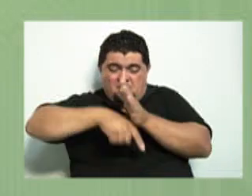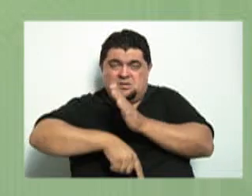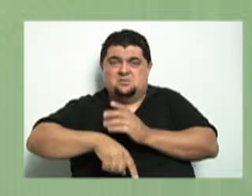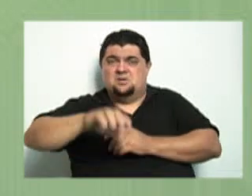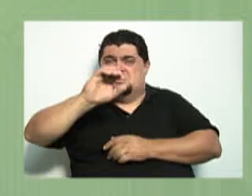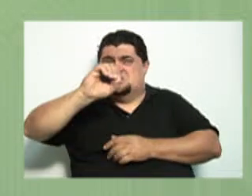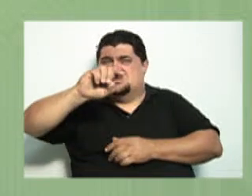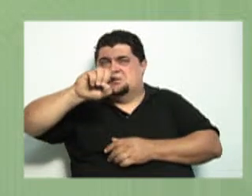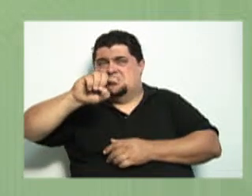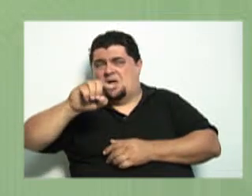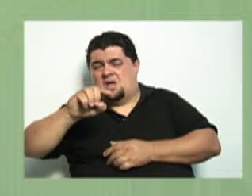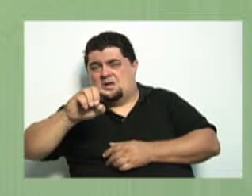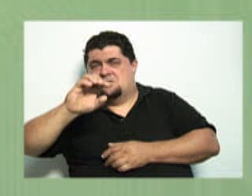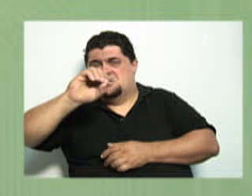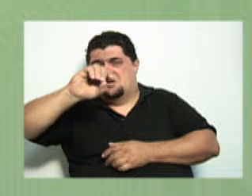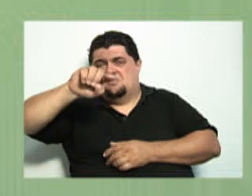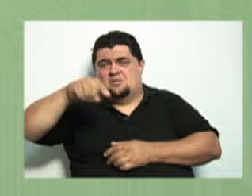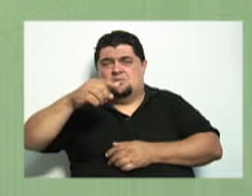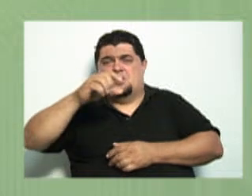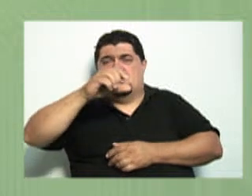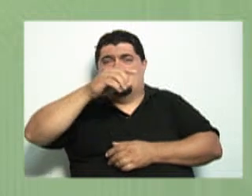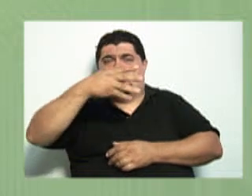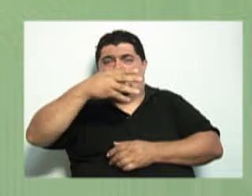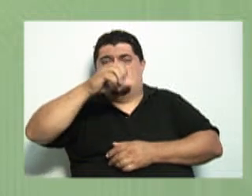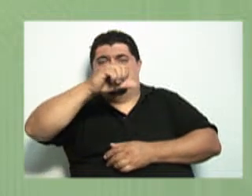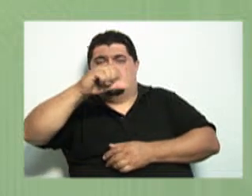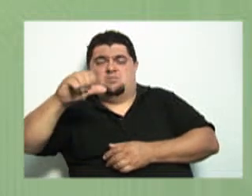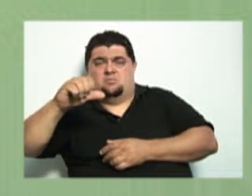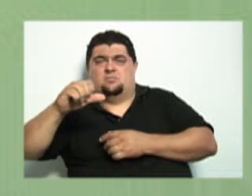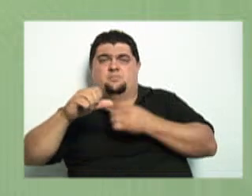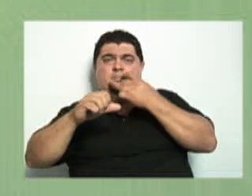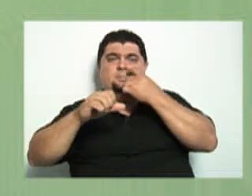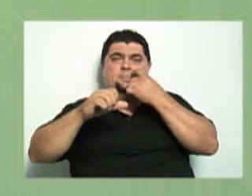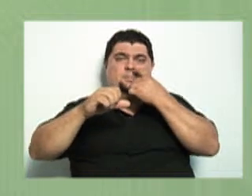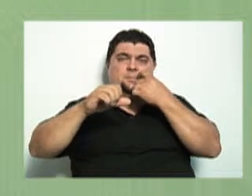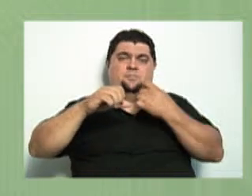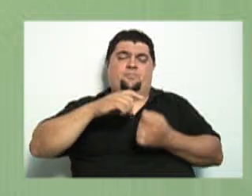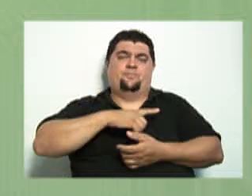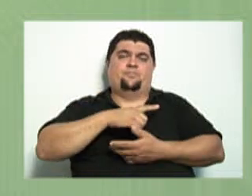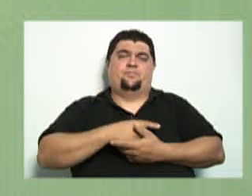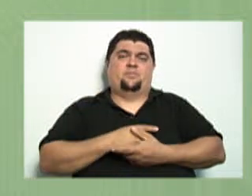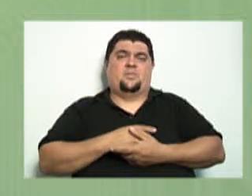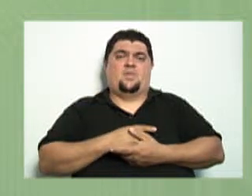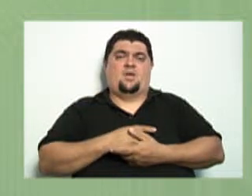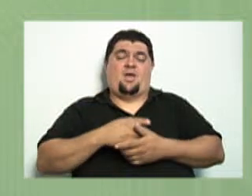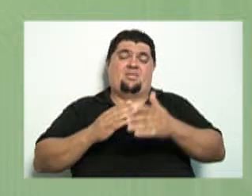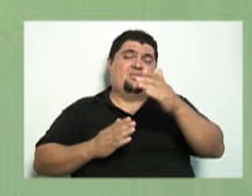e 0,499, ou seja, 0 a